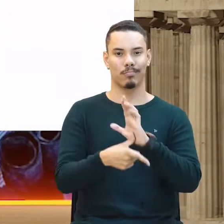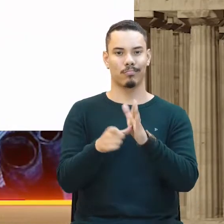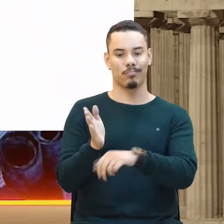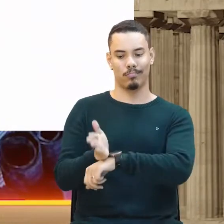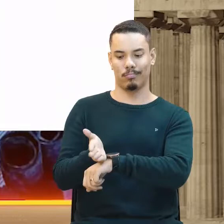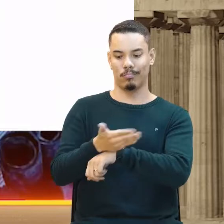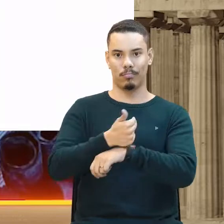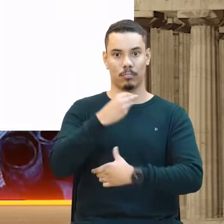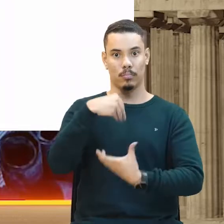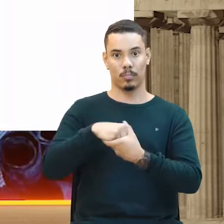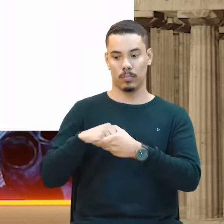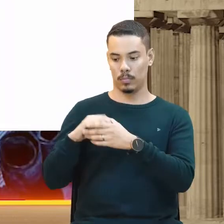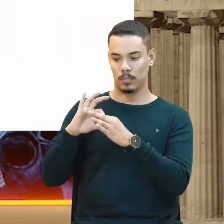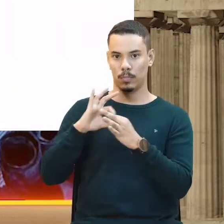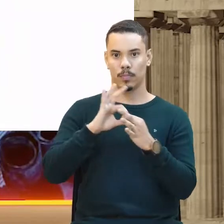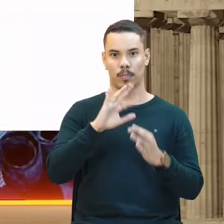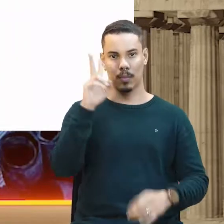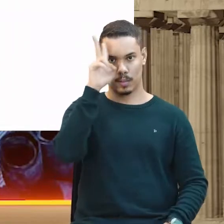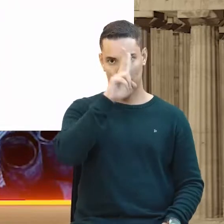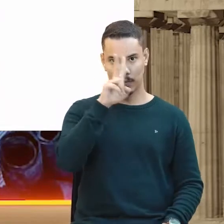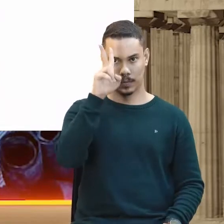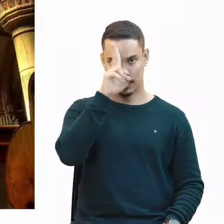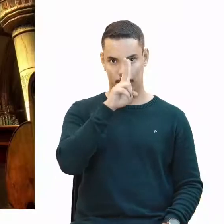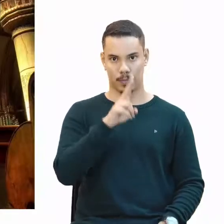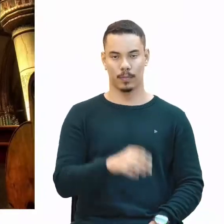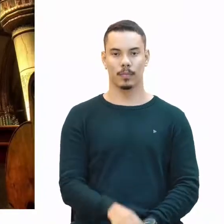do contexto histórico. Vamos lá, então?